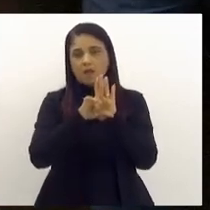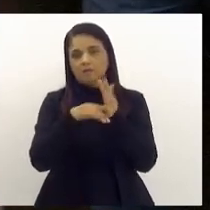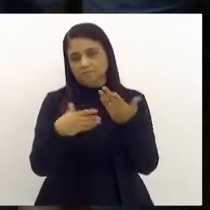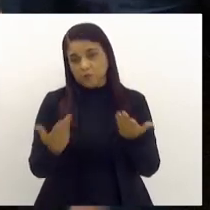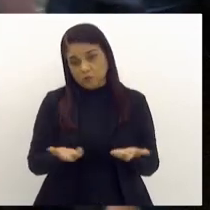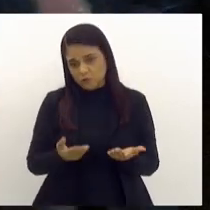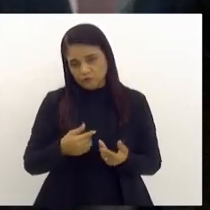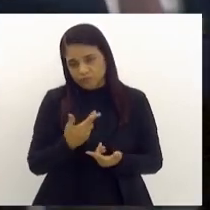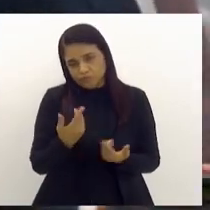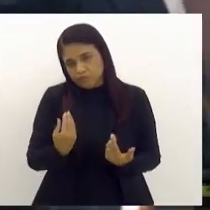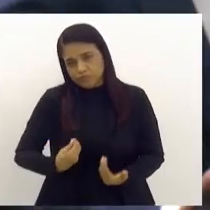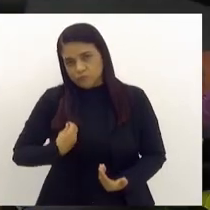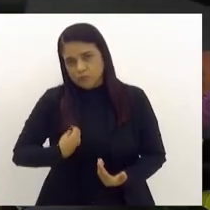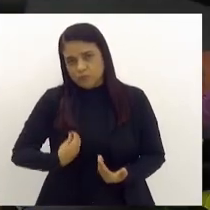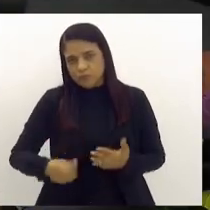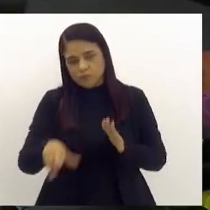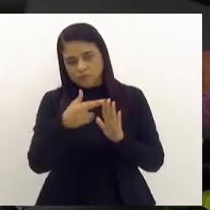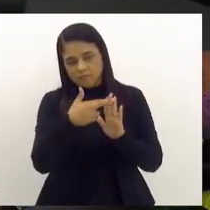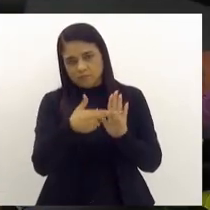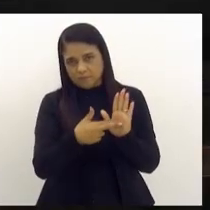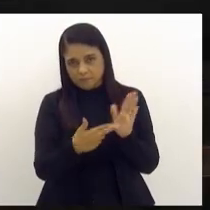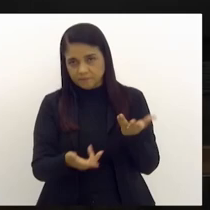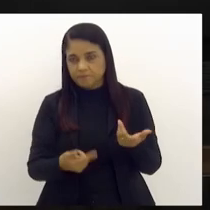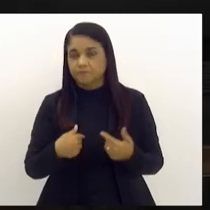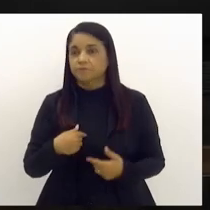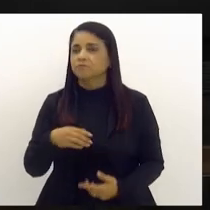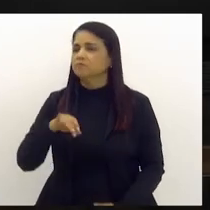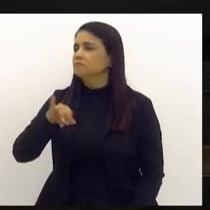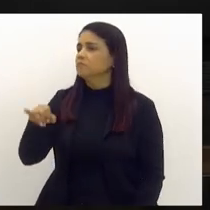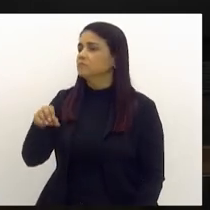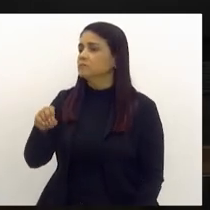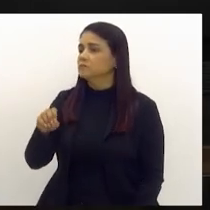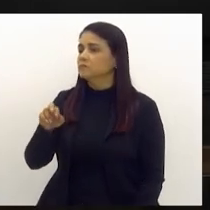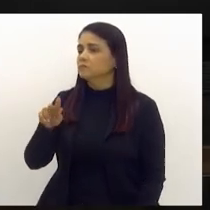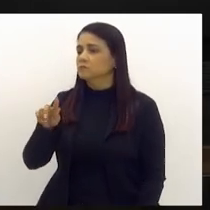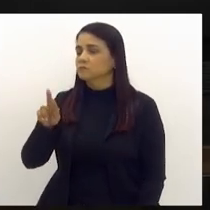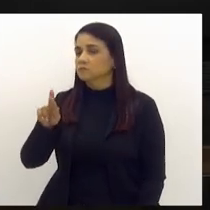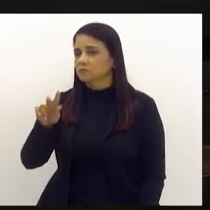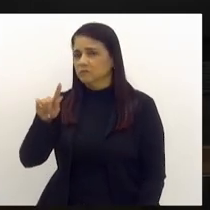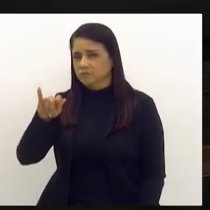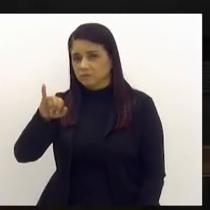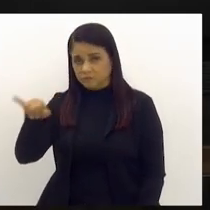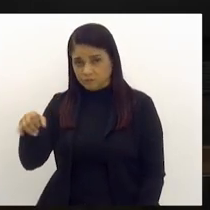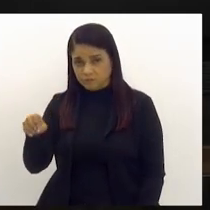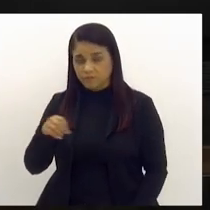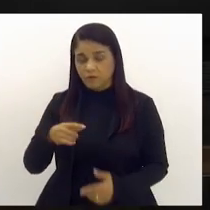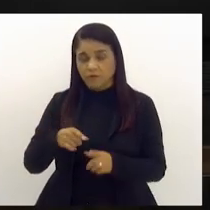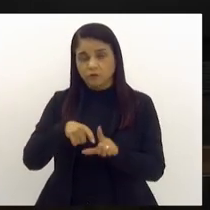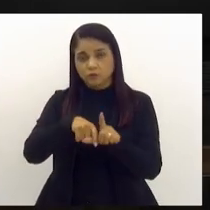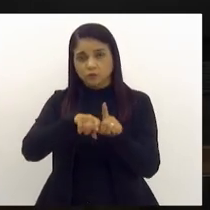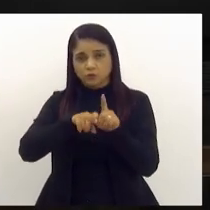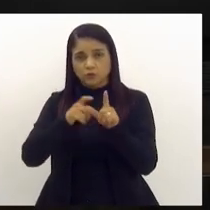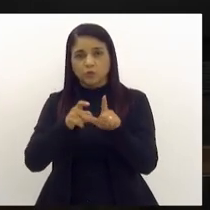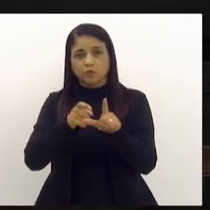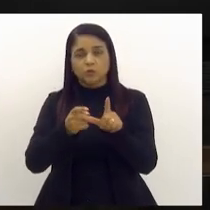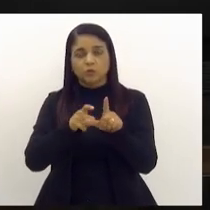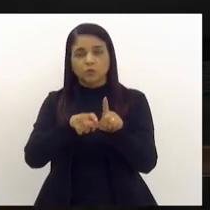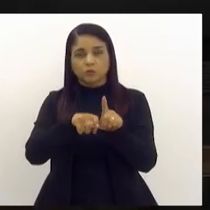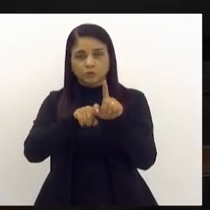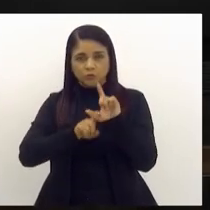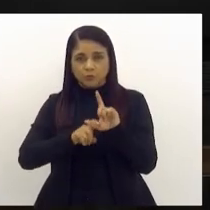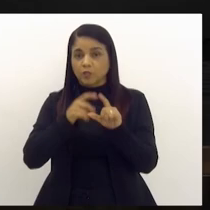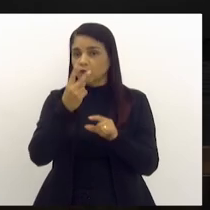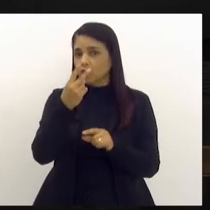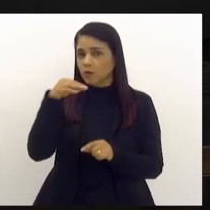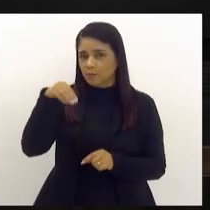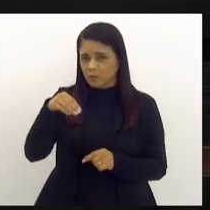existem. Jorginho, dá para a gente... Vou suspender a sessão aqui por 2 minutos, chegar a um acordo aqui com o doutor Serginho, com o